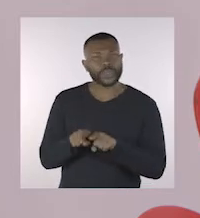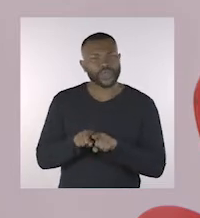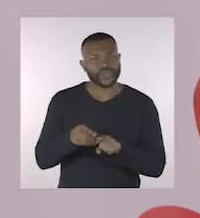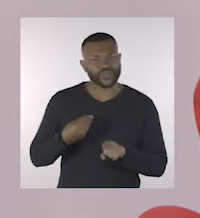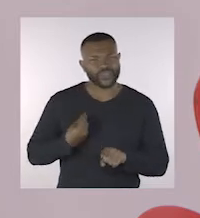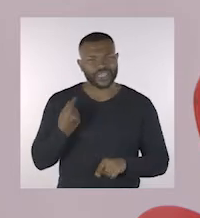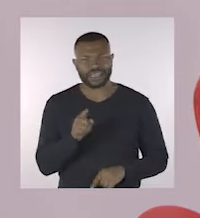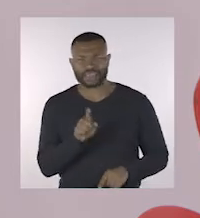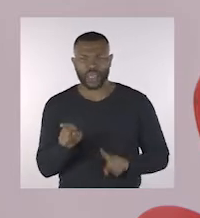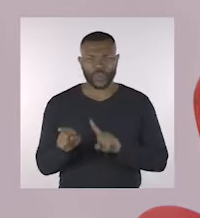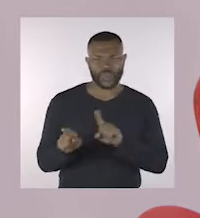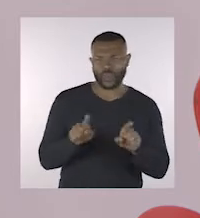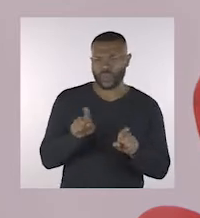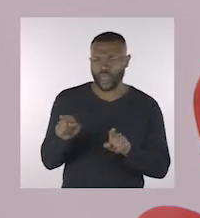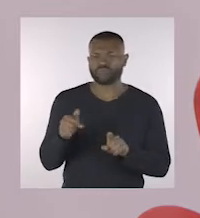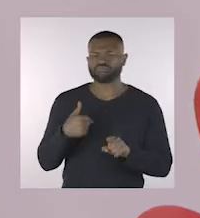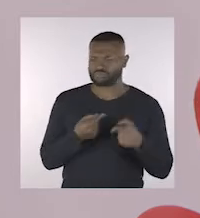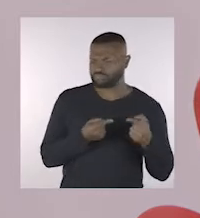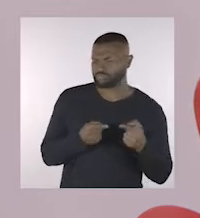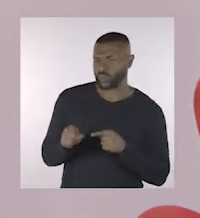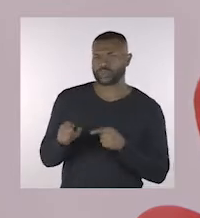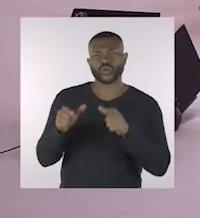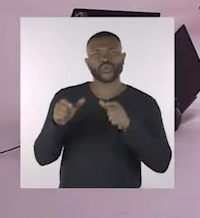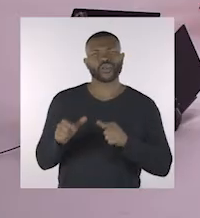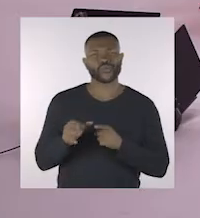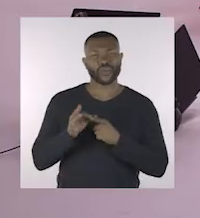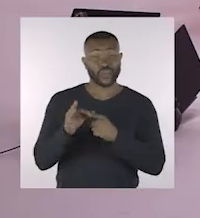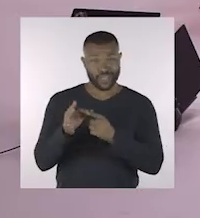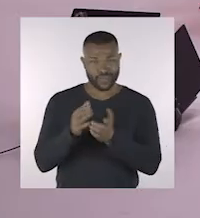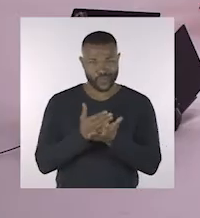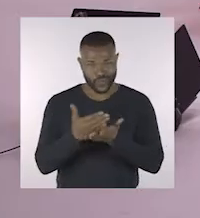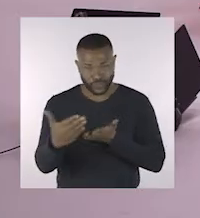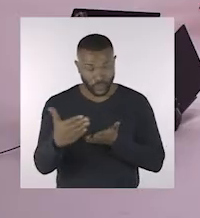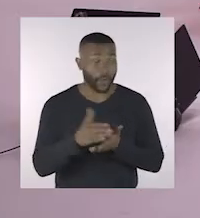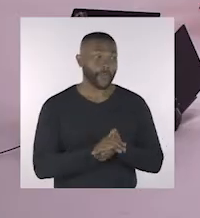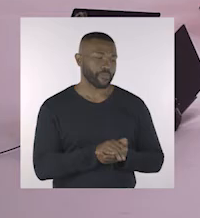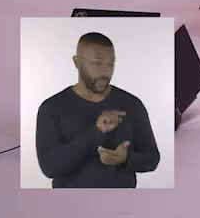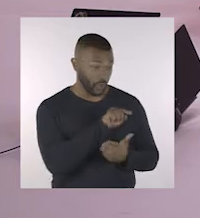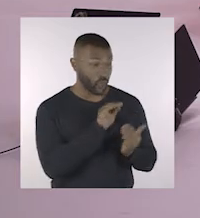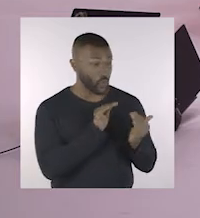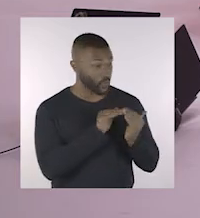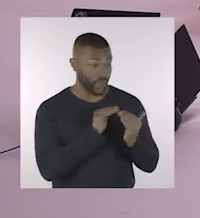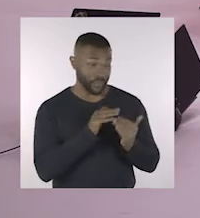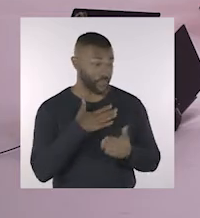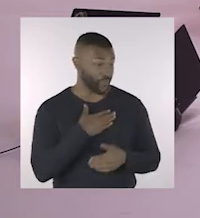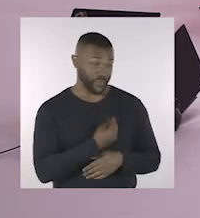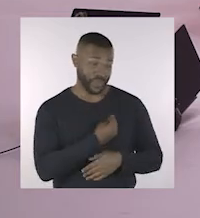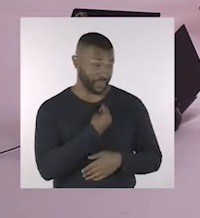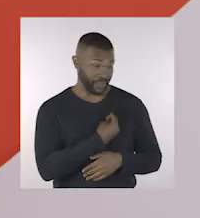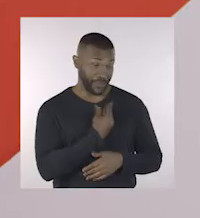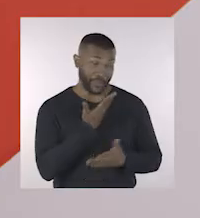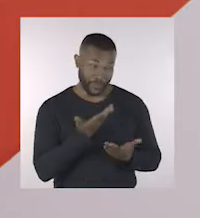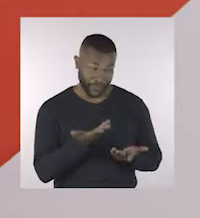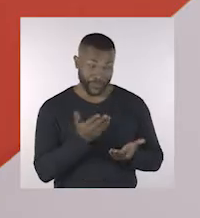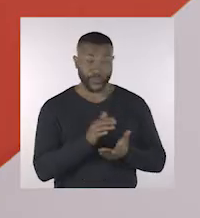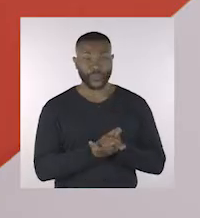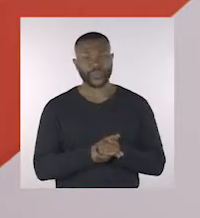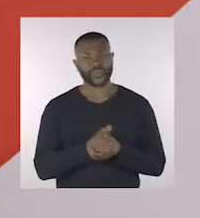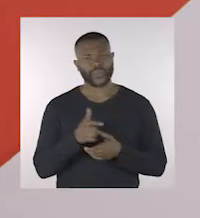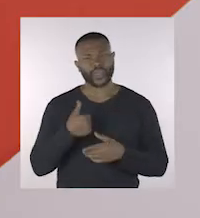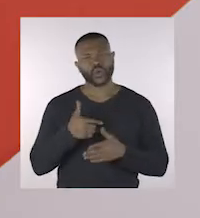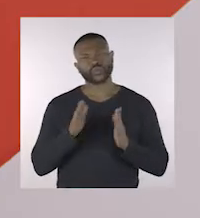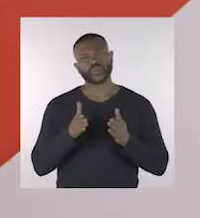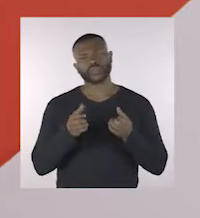muitos nãos' da vida para quem vem da Periferia e tem muita viva nessa com uma história da minha vida Olha